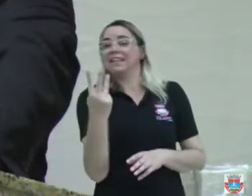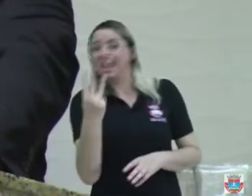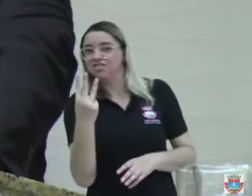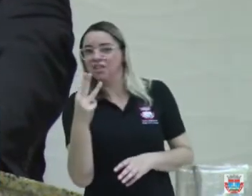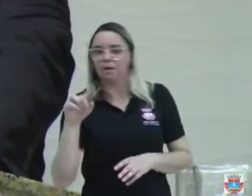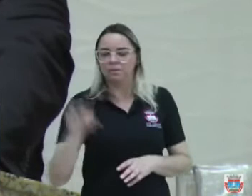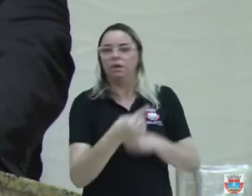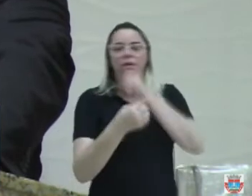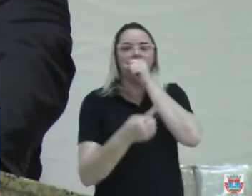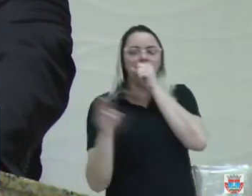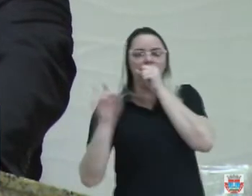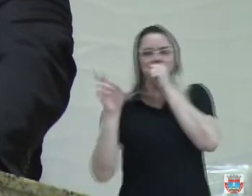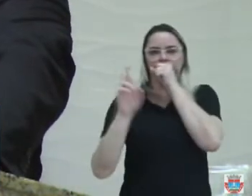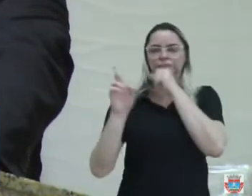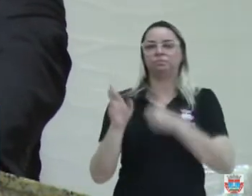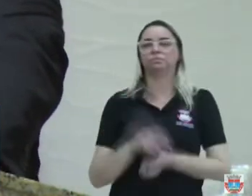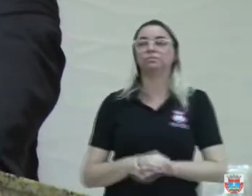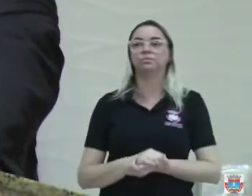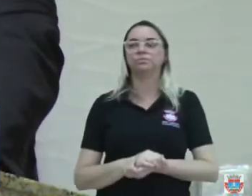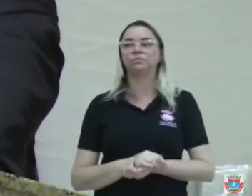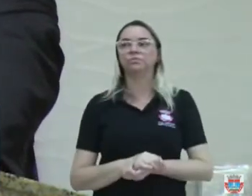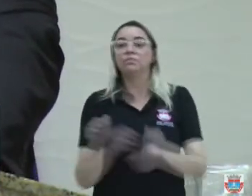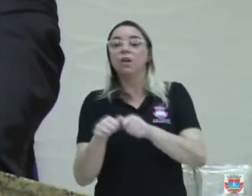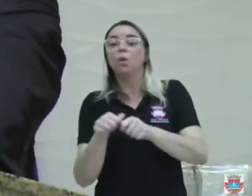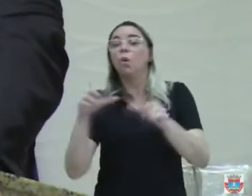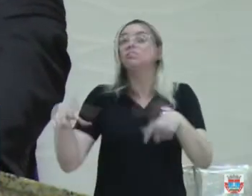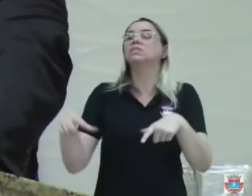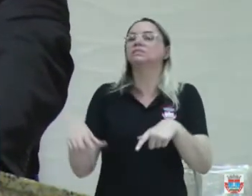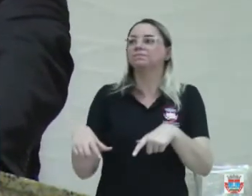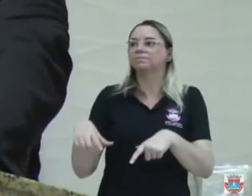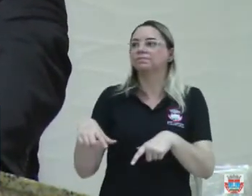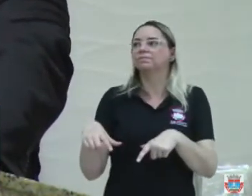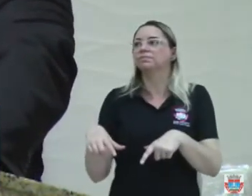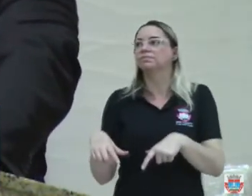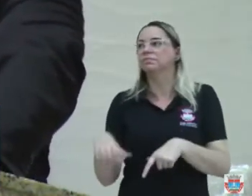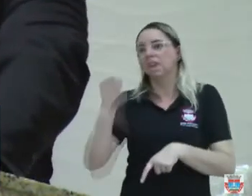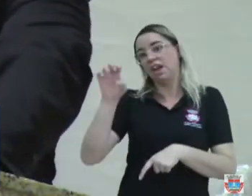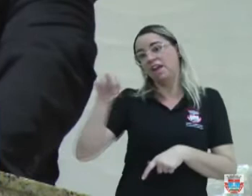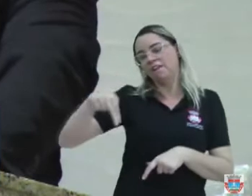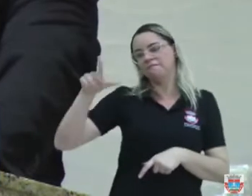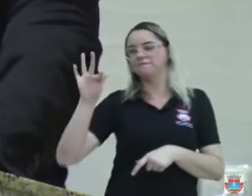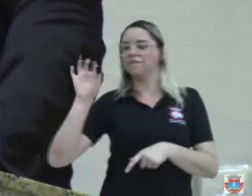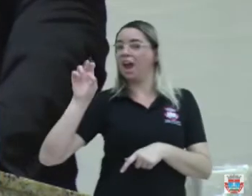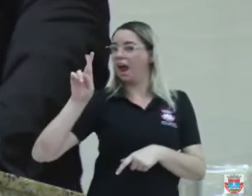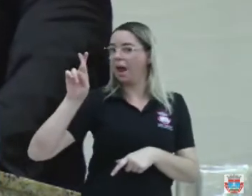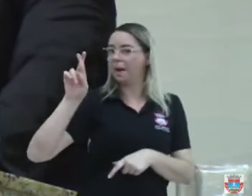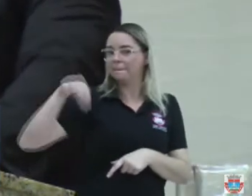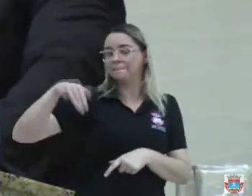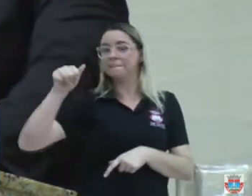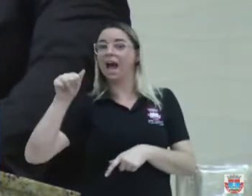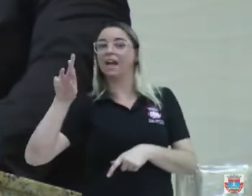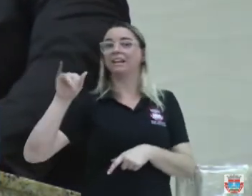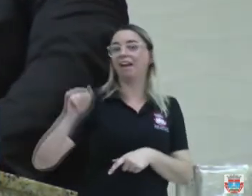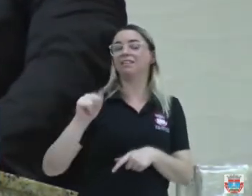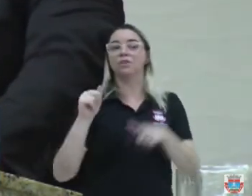cirurgias quando é feita em enfermaria. Quando é feito em apartamento, custa R$ 3.500. Não é isso,